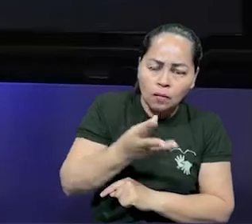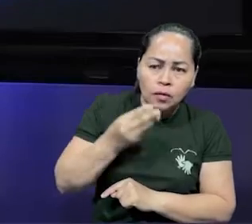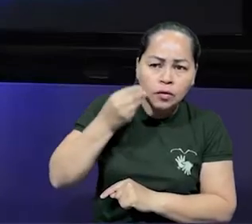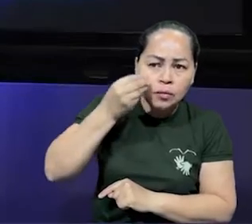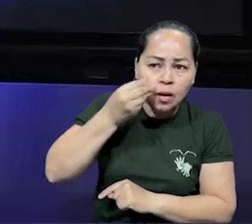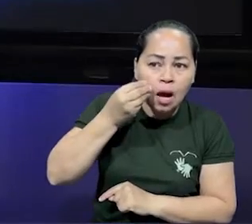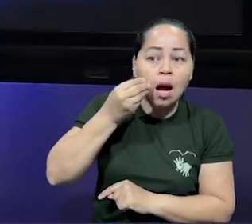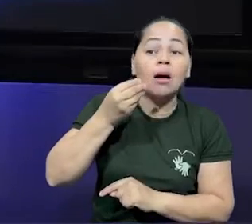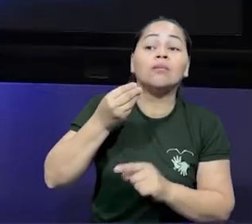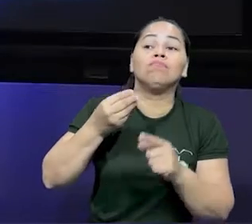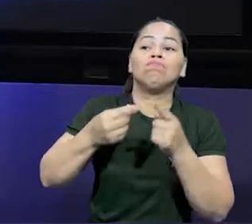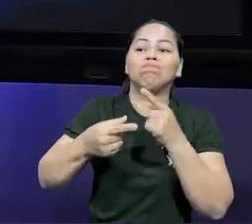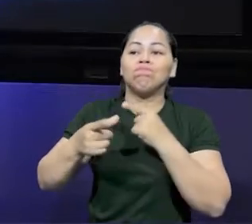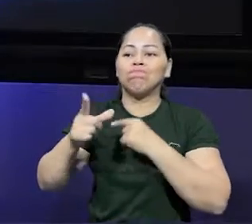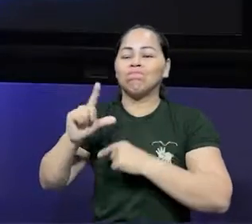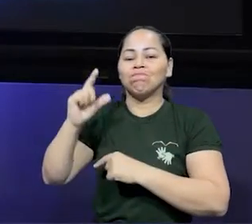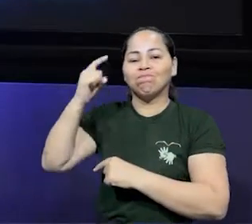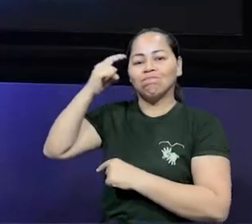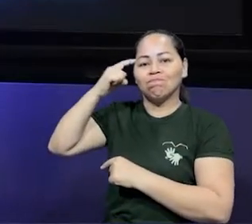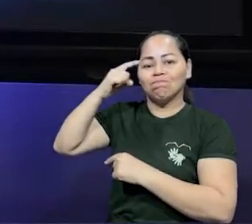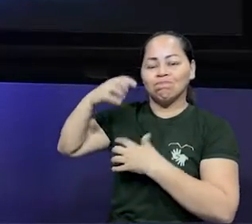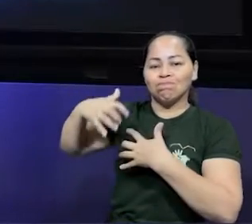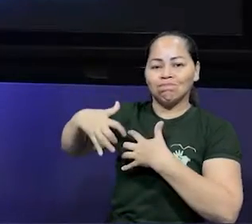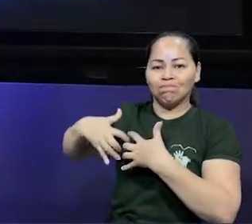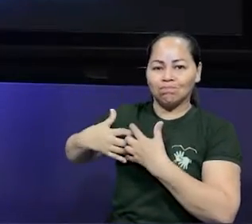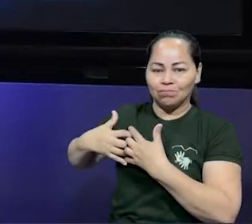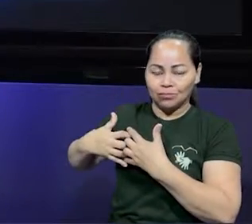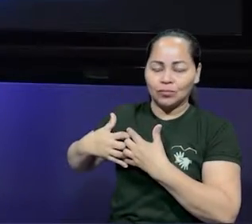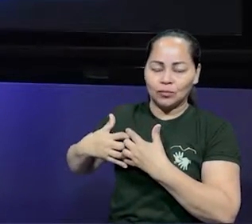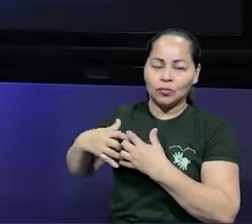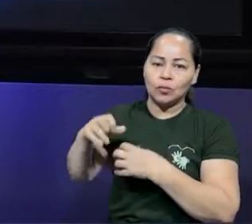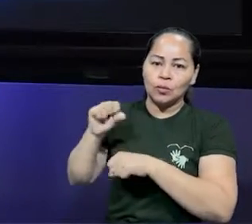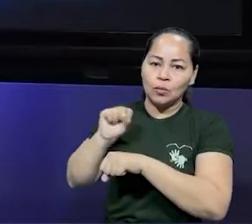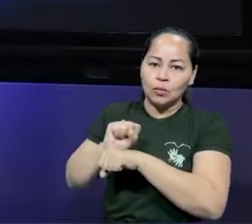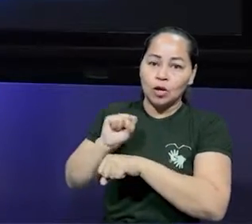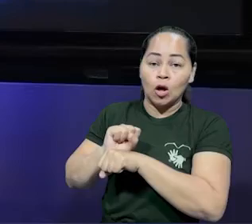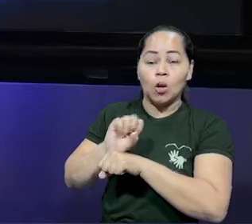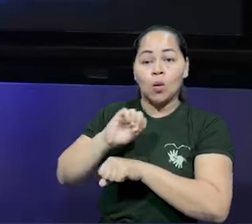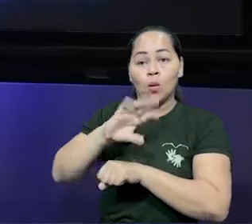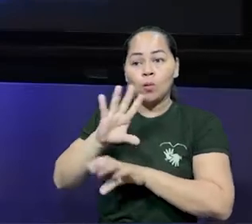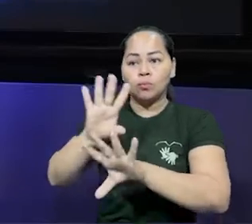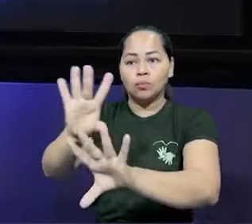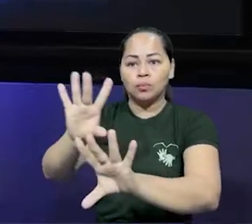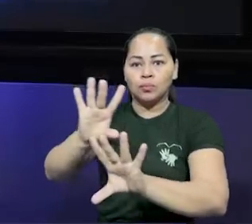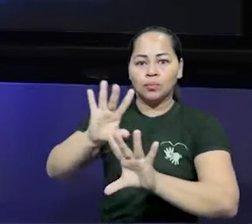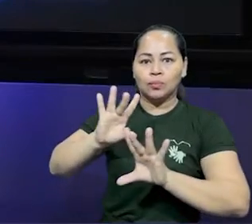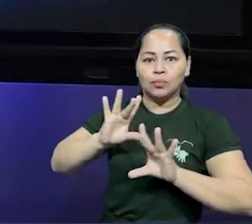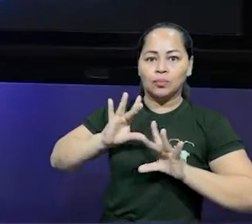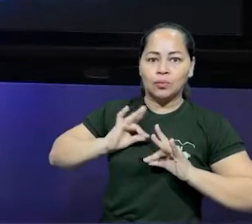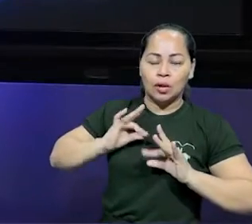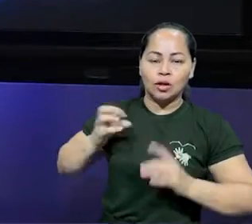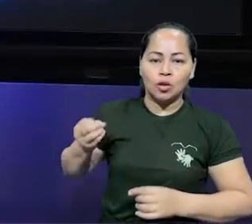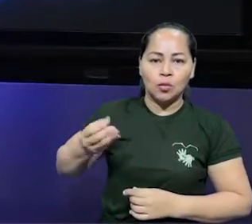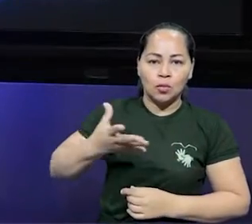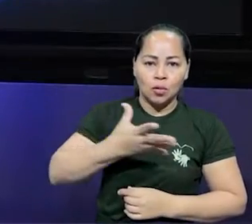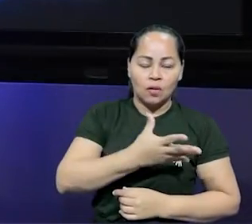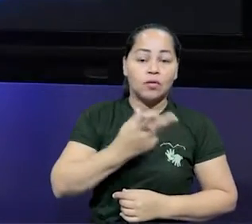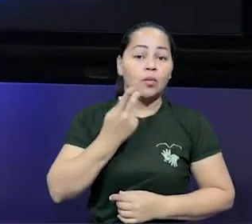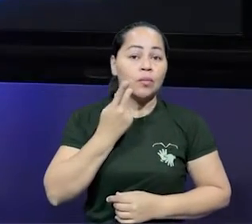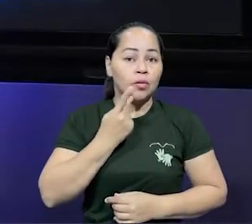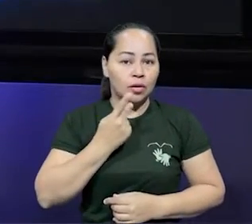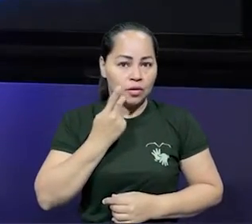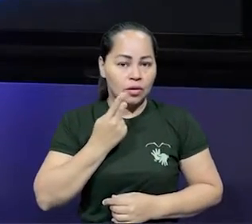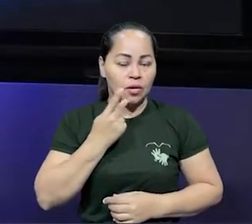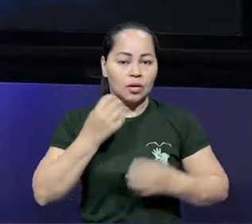ele passa a ser incorporado, assimilado num novo patamar. Isso Piaget